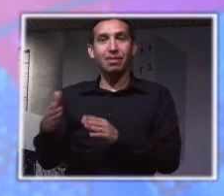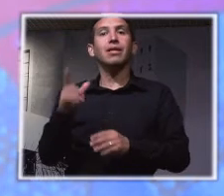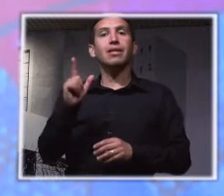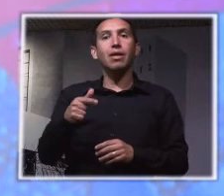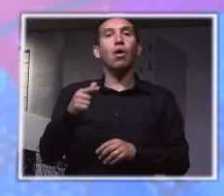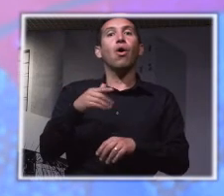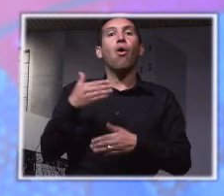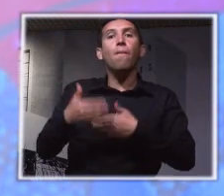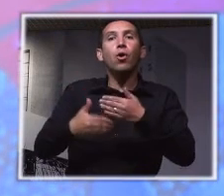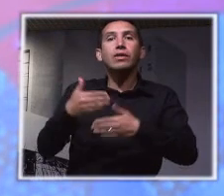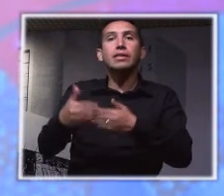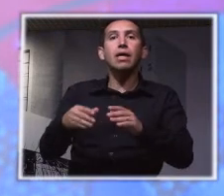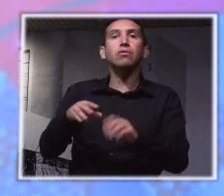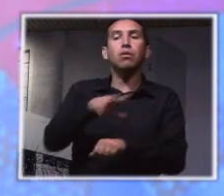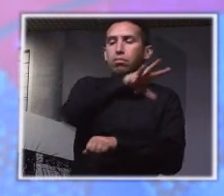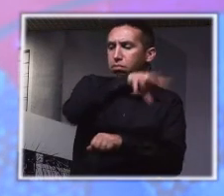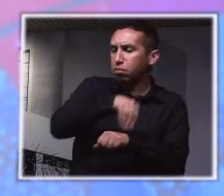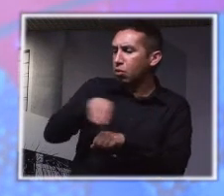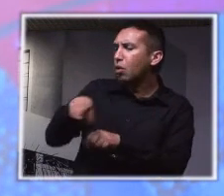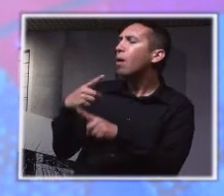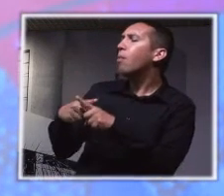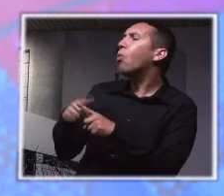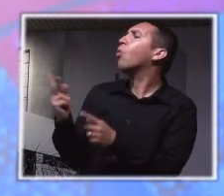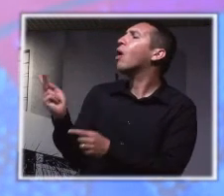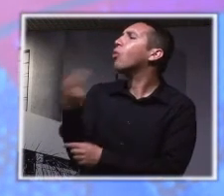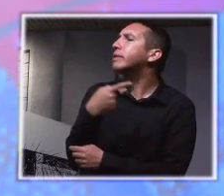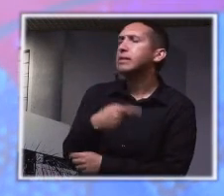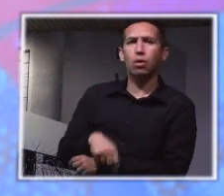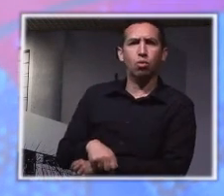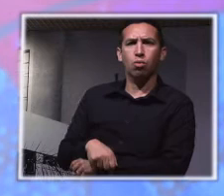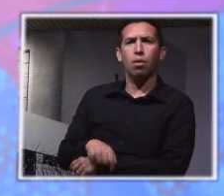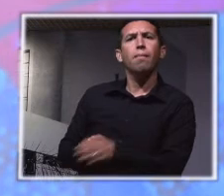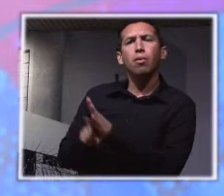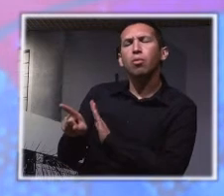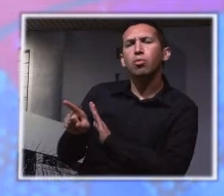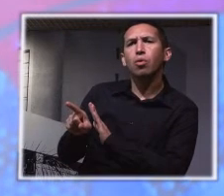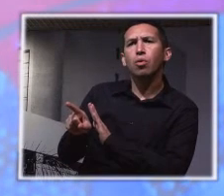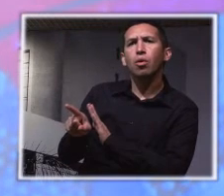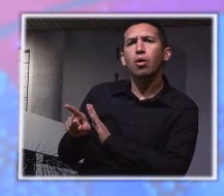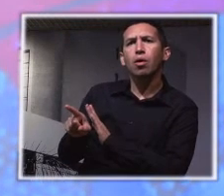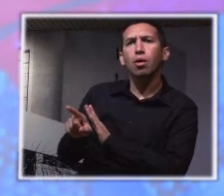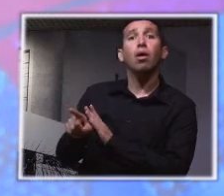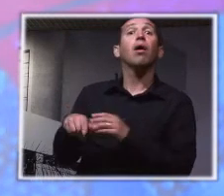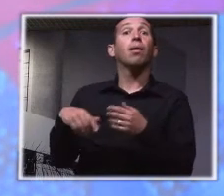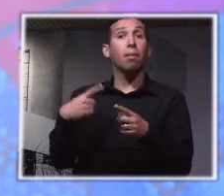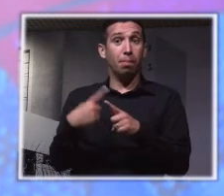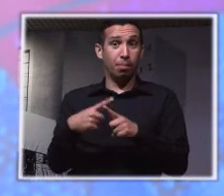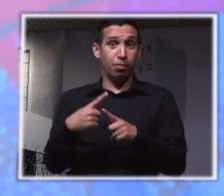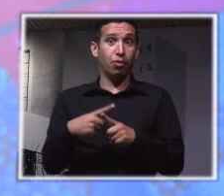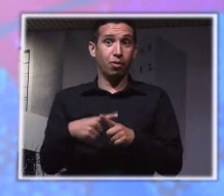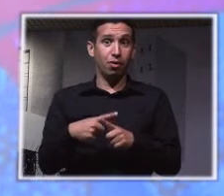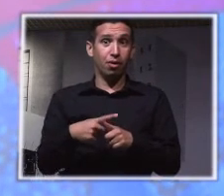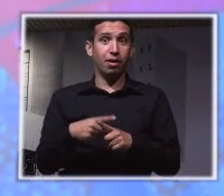de mediação perguntando o que aconteceu, porque isso pode nos remeter e nos aprisionar por demais um